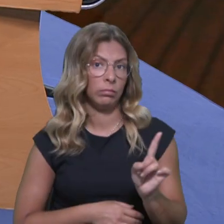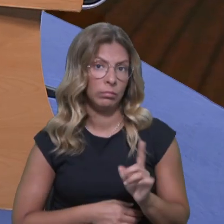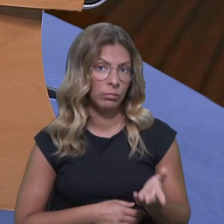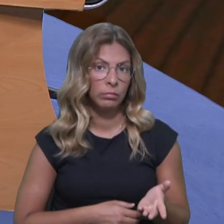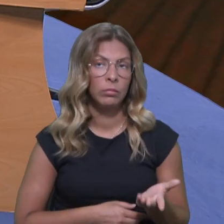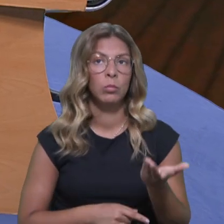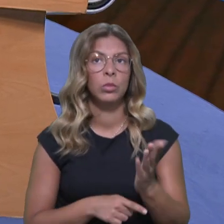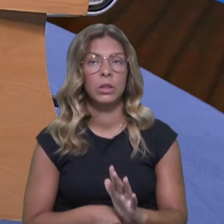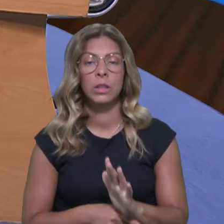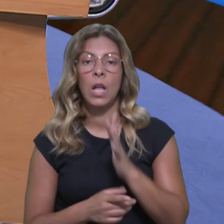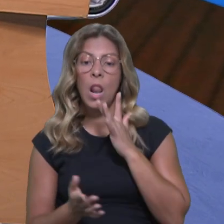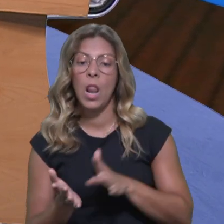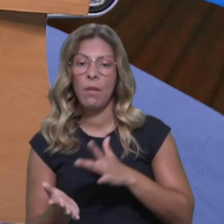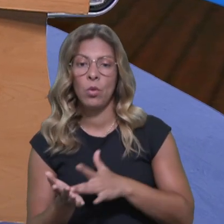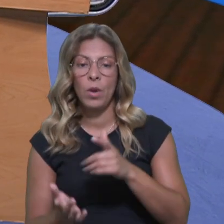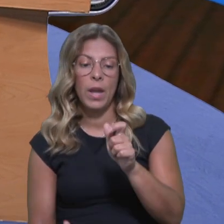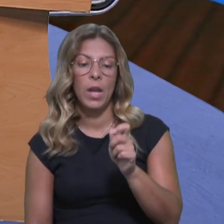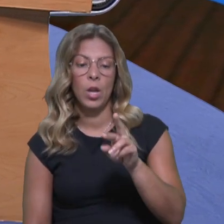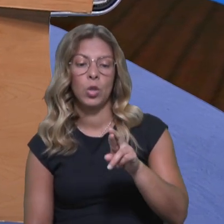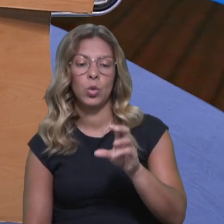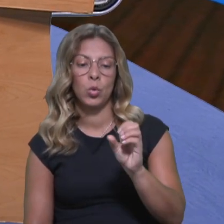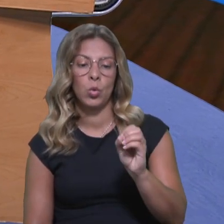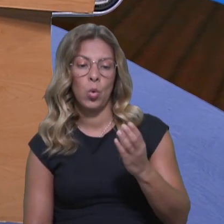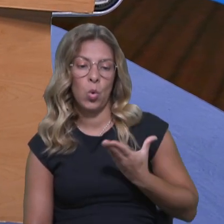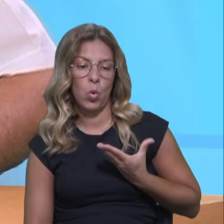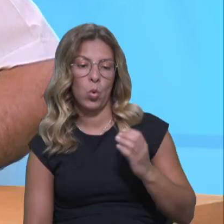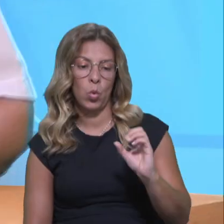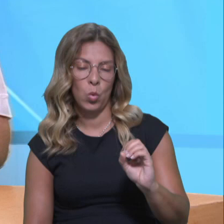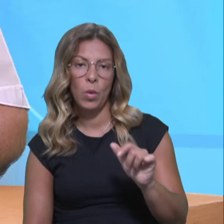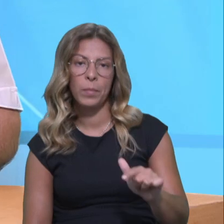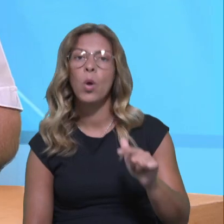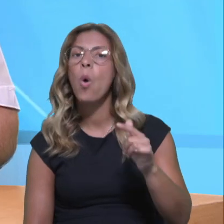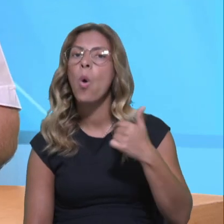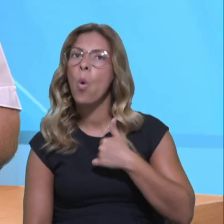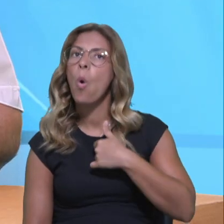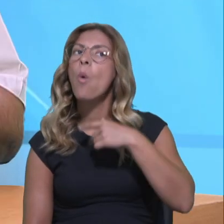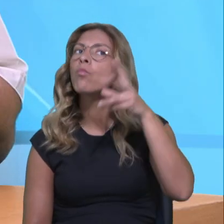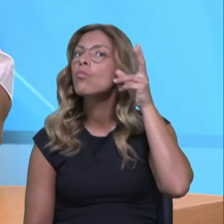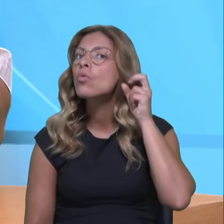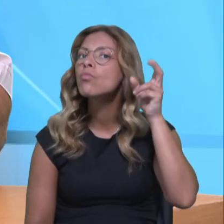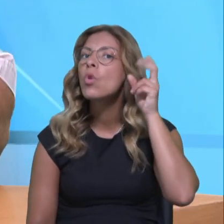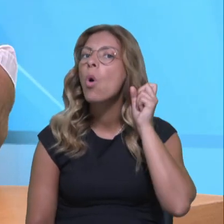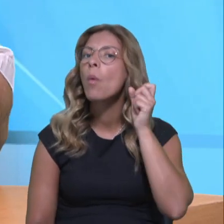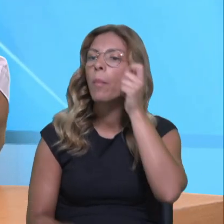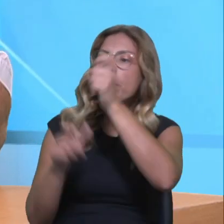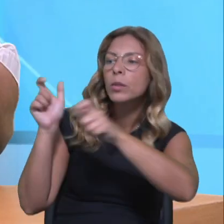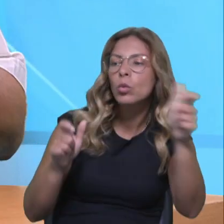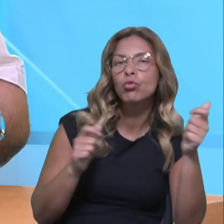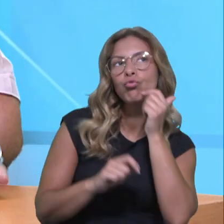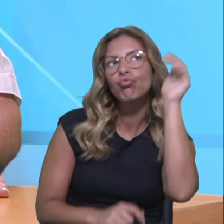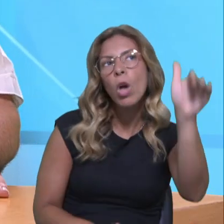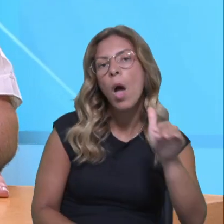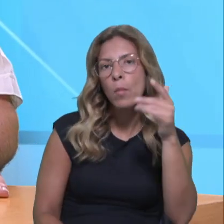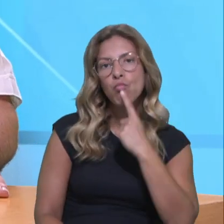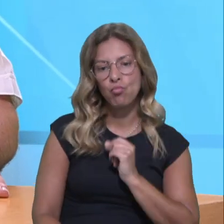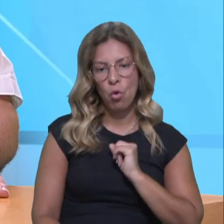do Êxodo, logo no início, também fala nisso. Eu ouvi o clamor do meu povo. Portanto, é um Deus atento aos